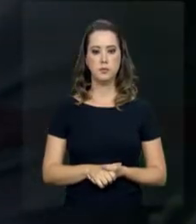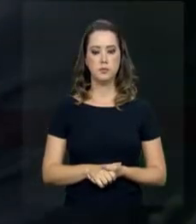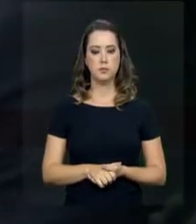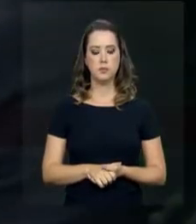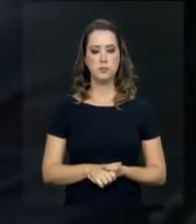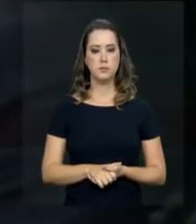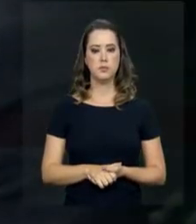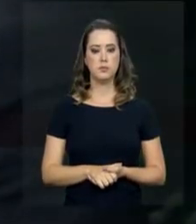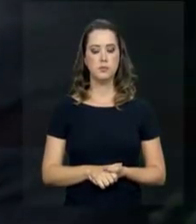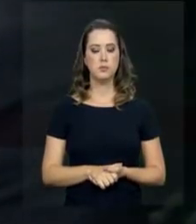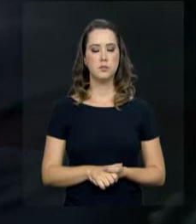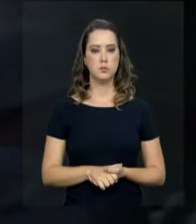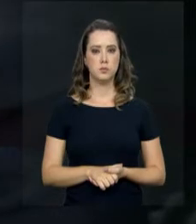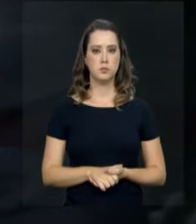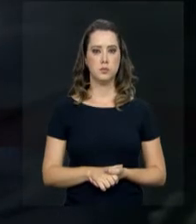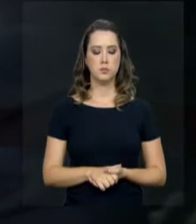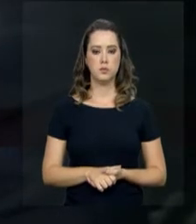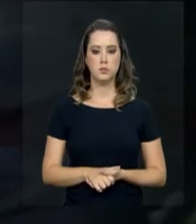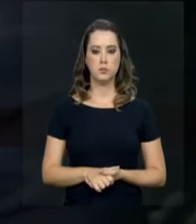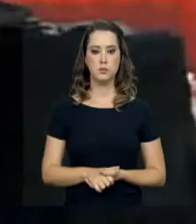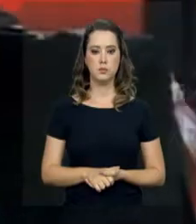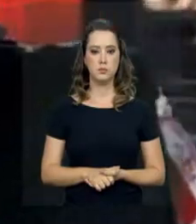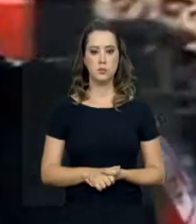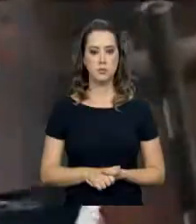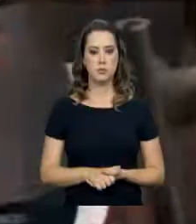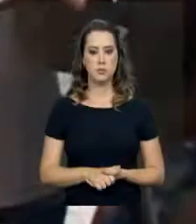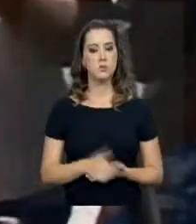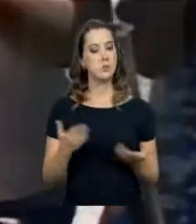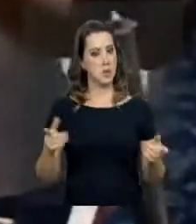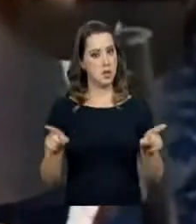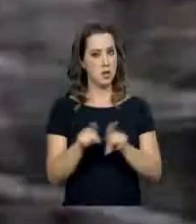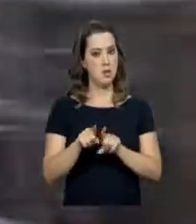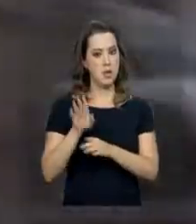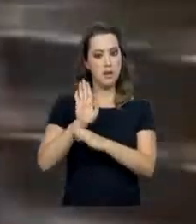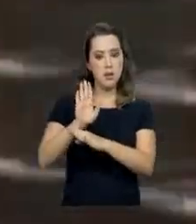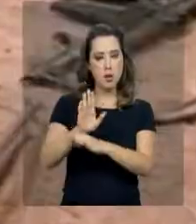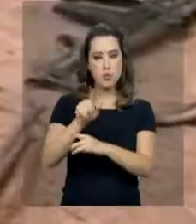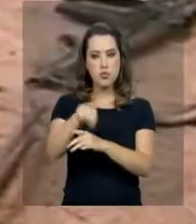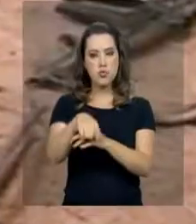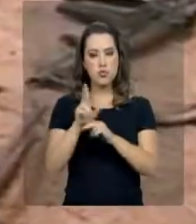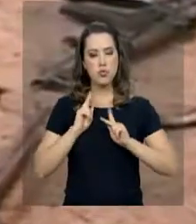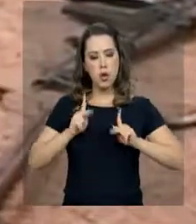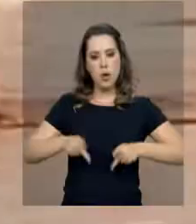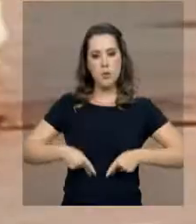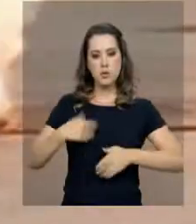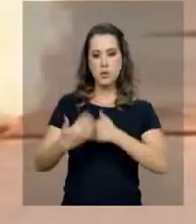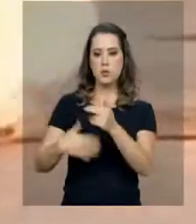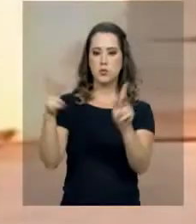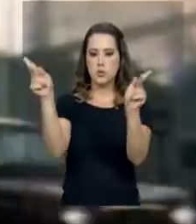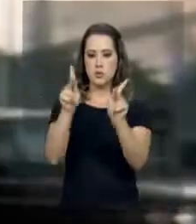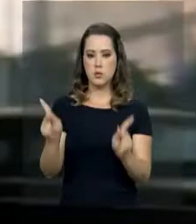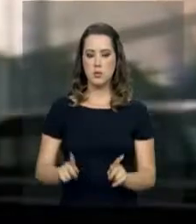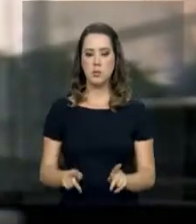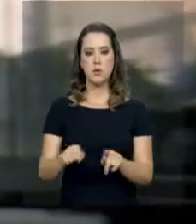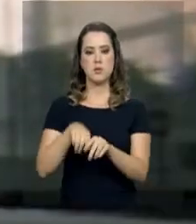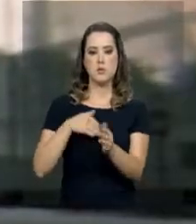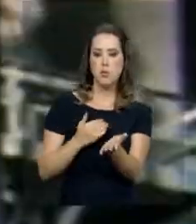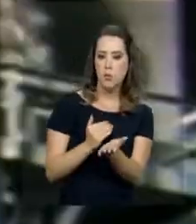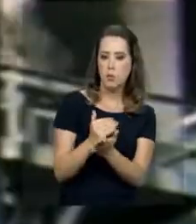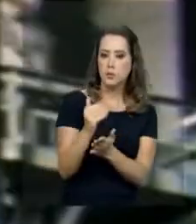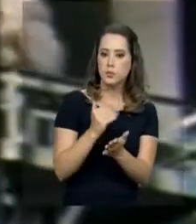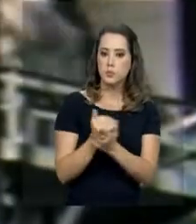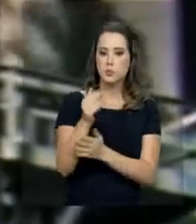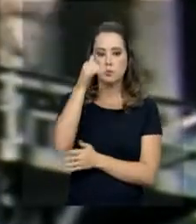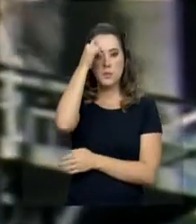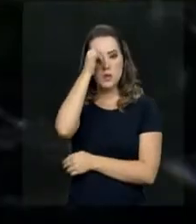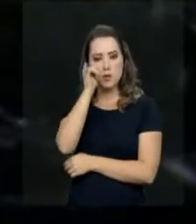signing of agreements with the solving of problems. Além de ações humanitárias, manutenção da paz e iniciativas contra